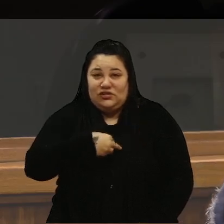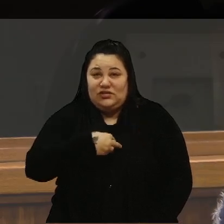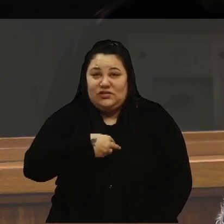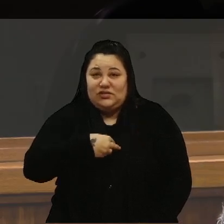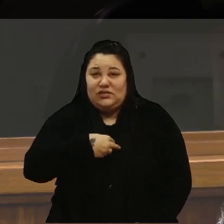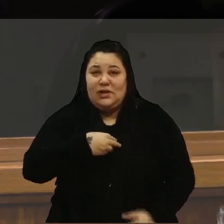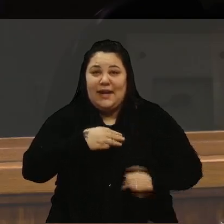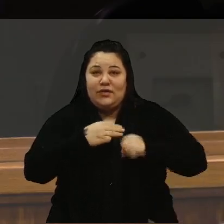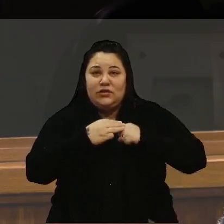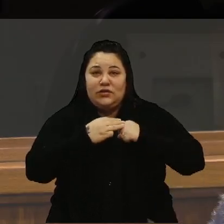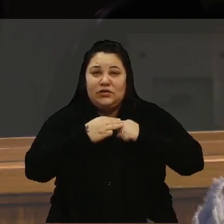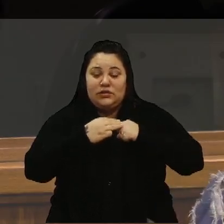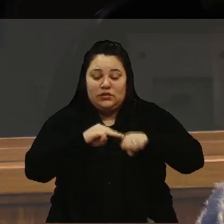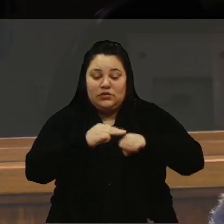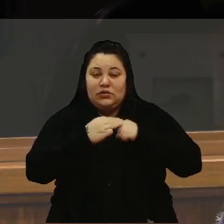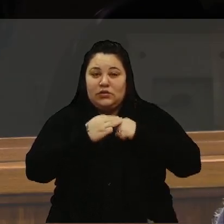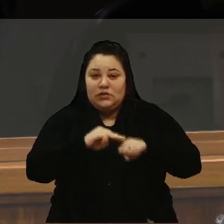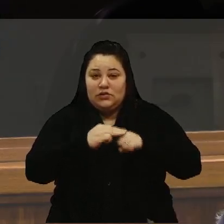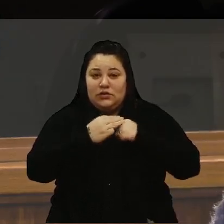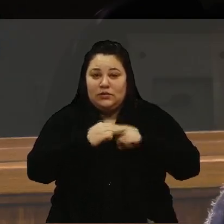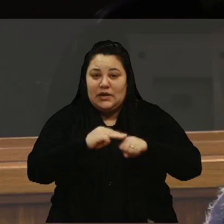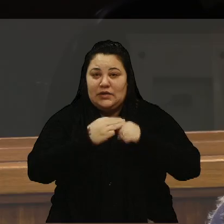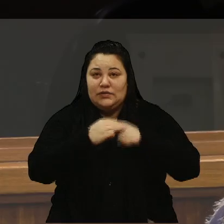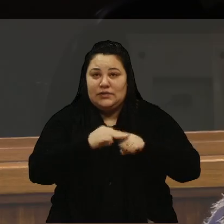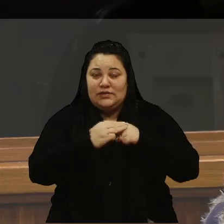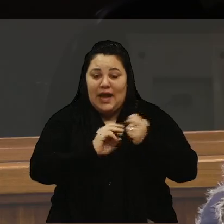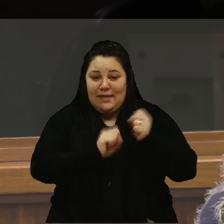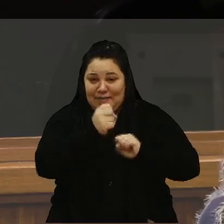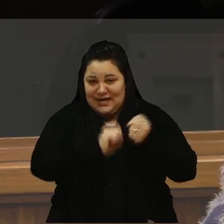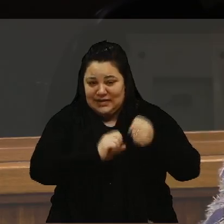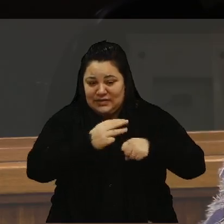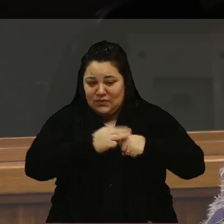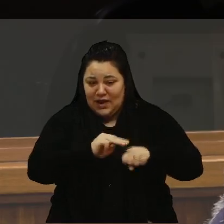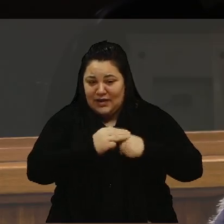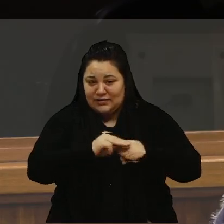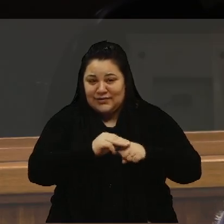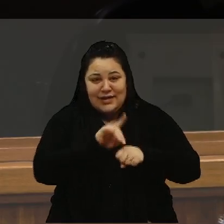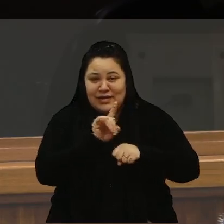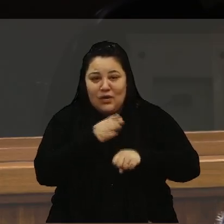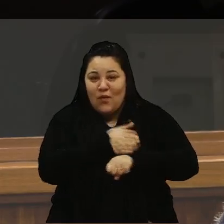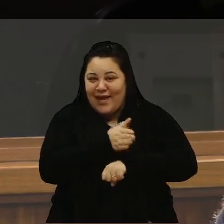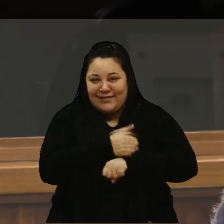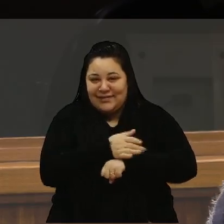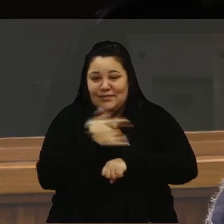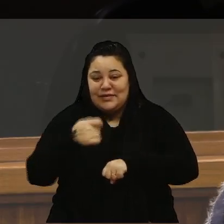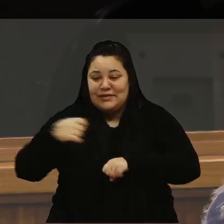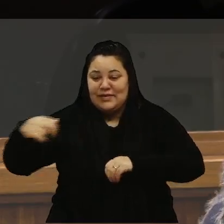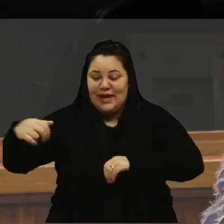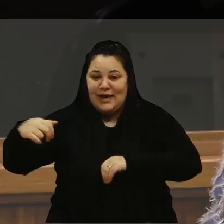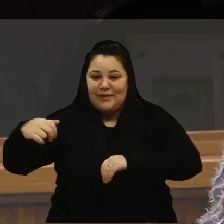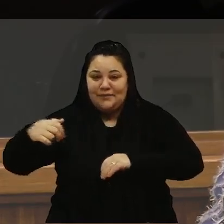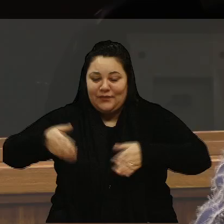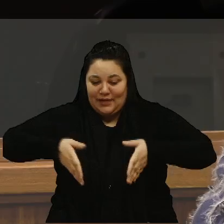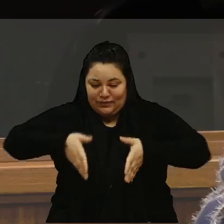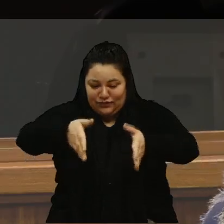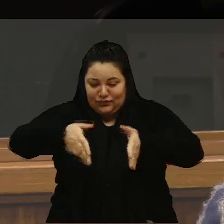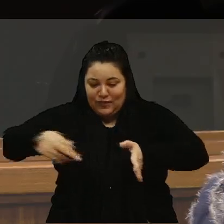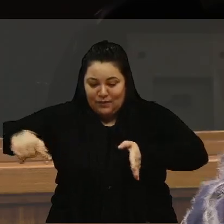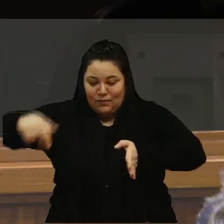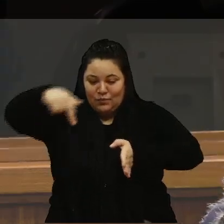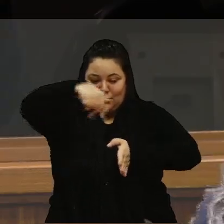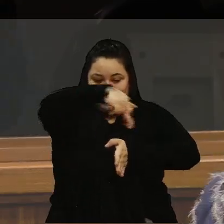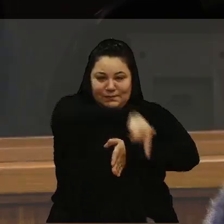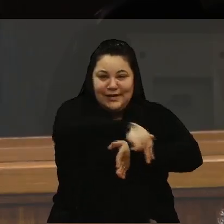Marcos, ele não entra no bairro. Então, as pessoas têm que atravessar a faixa ali na BR antes das curvas de